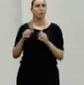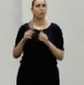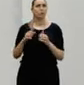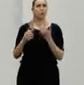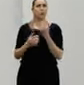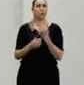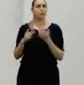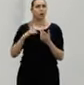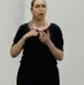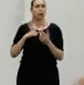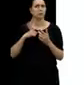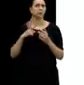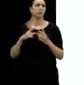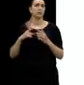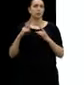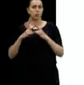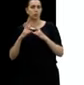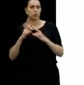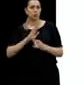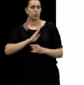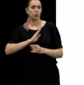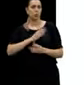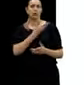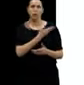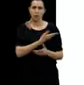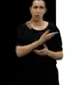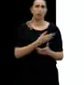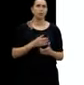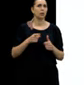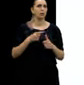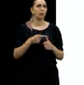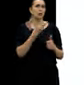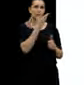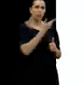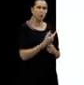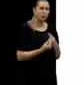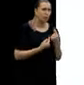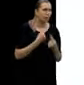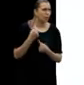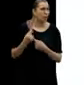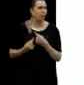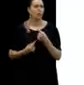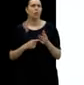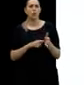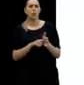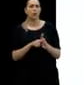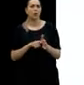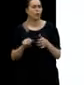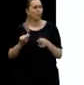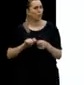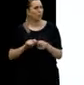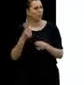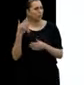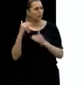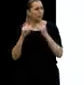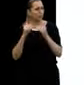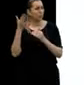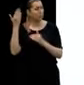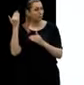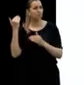de Cardiologia. E ela tinha parado no primeiro bloco em alguns dos trabalhos que estão sendo